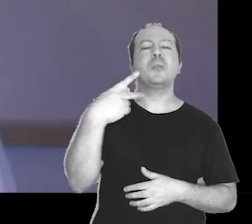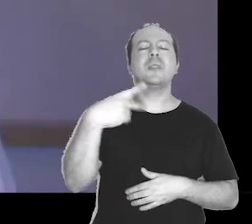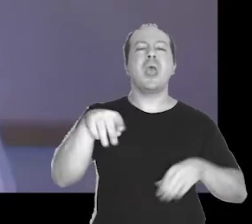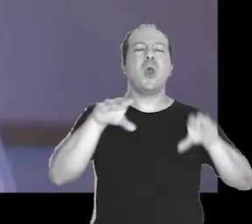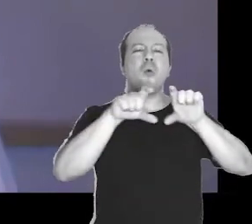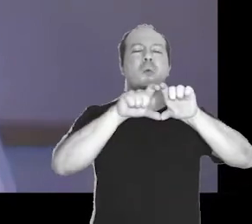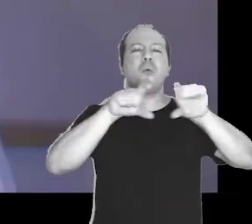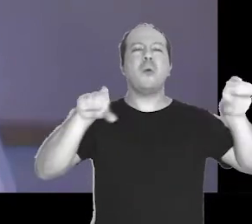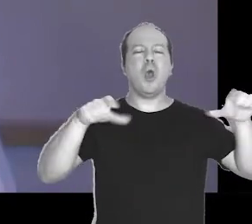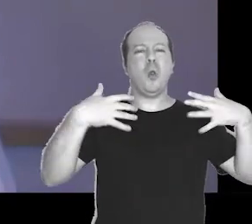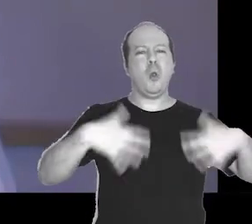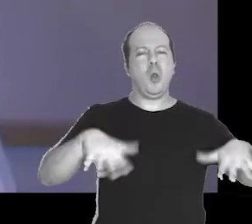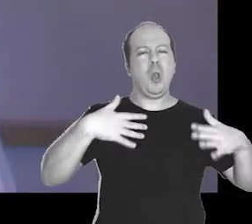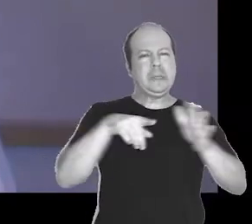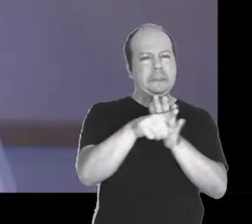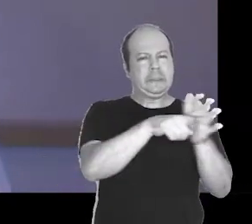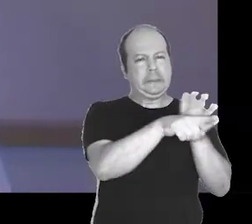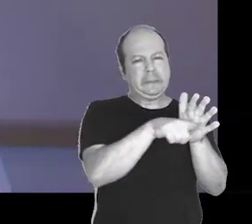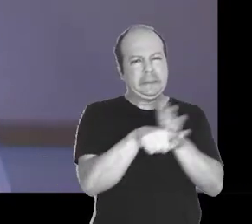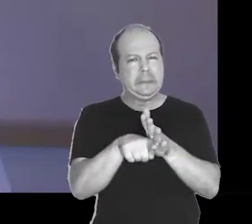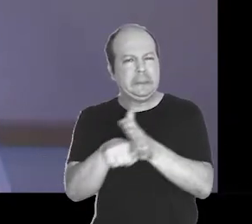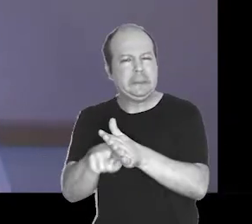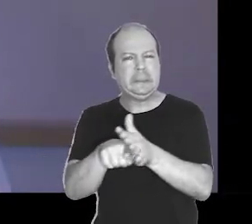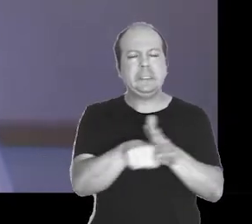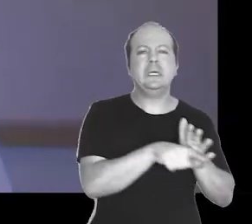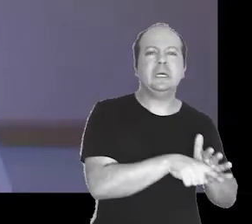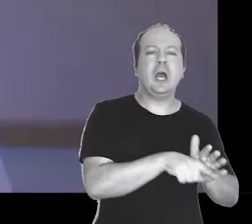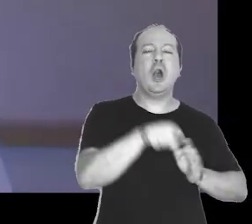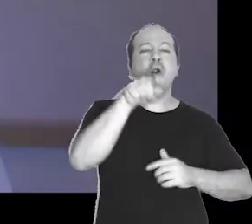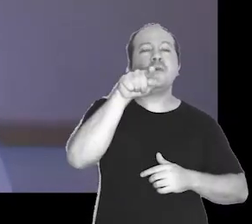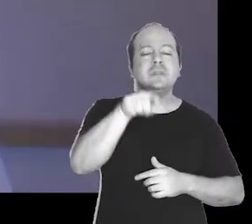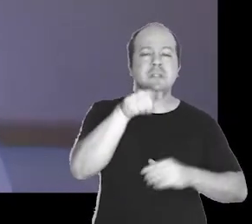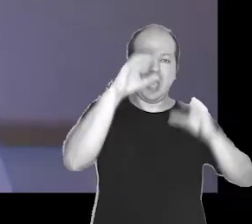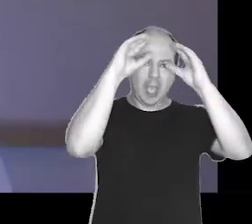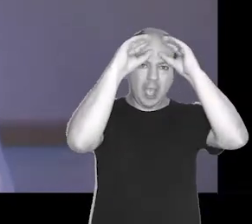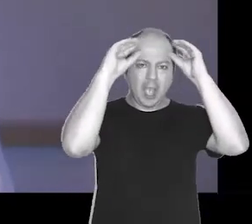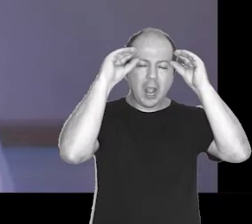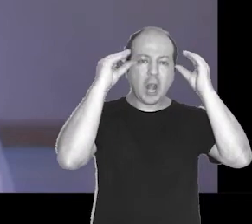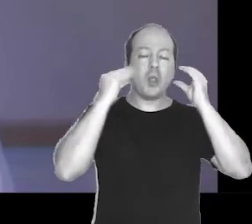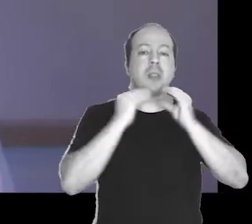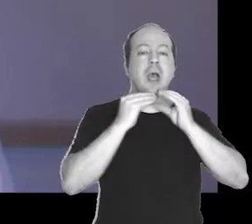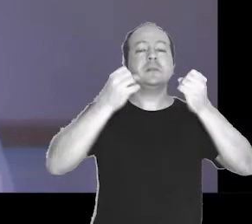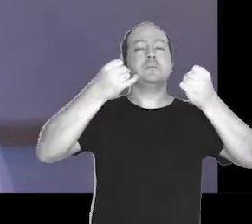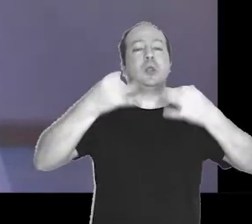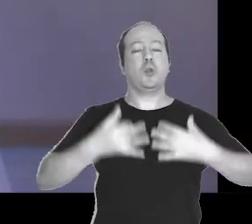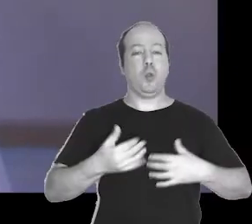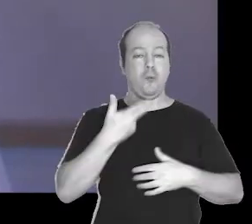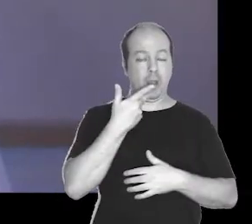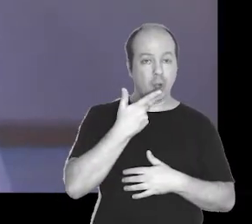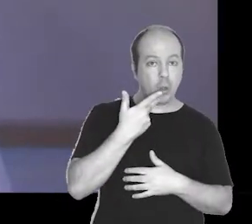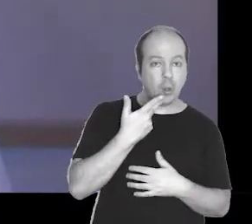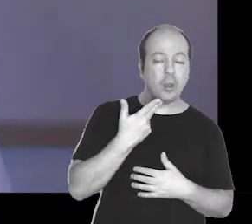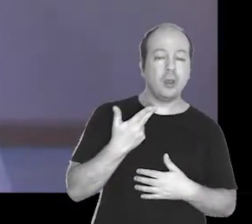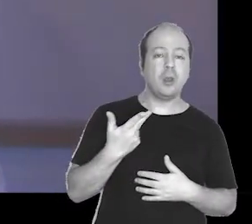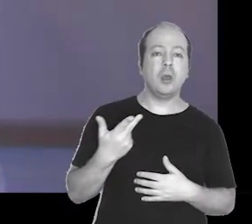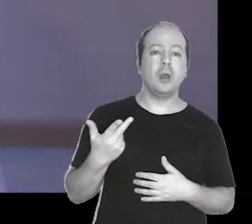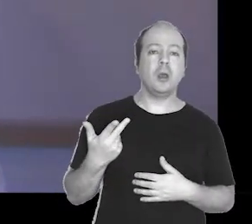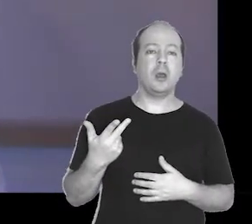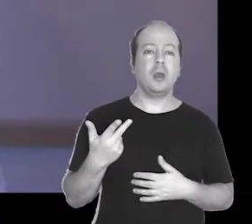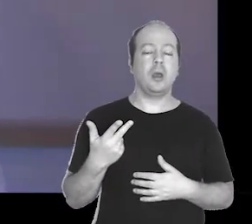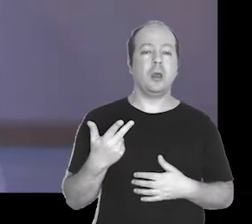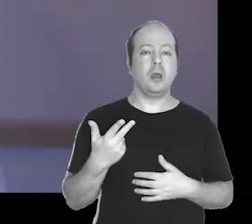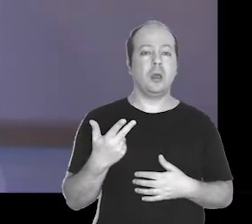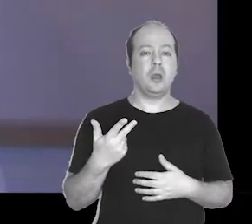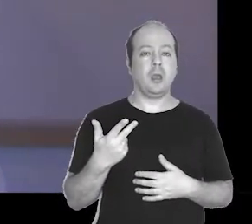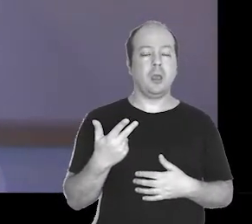mais famosos investigadores. Você, Leonardo, teria dito que o ato